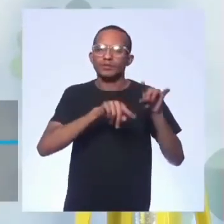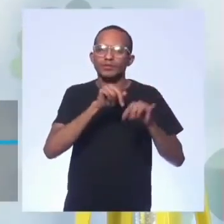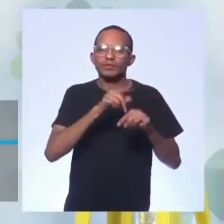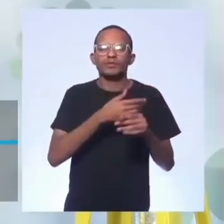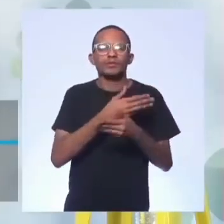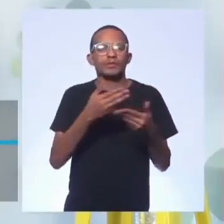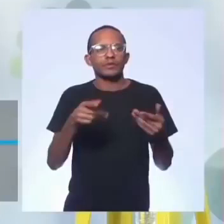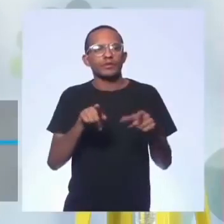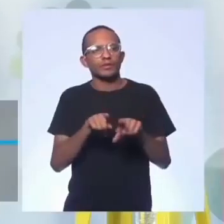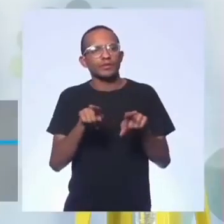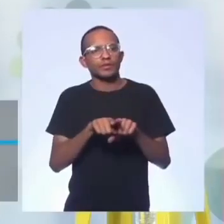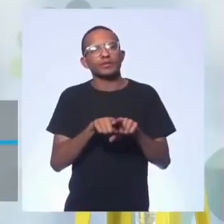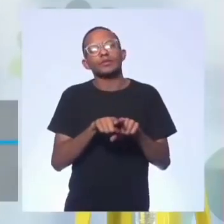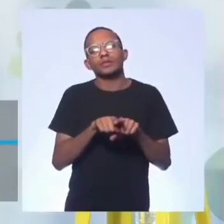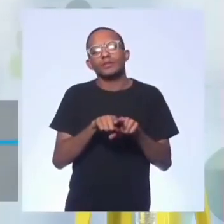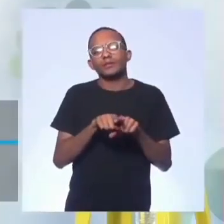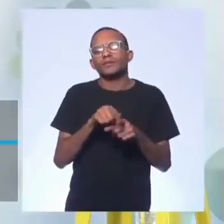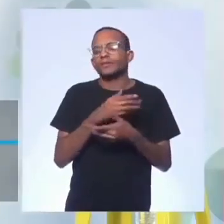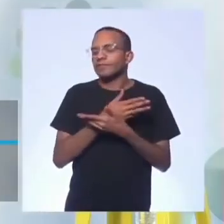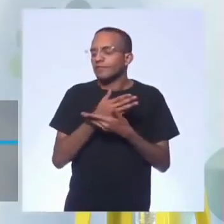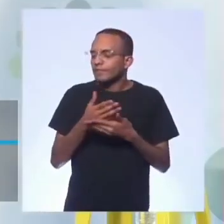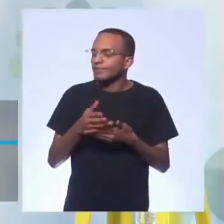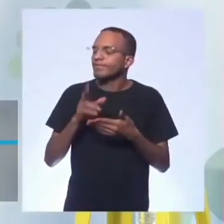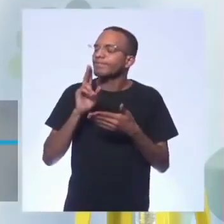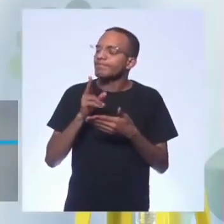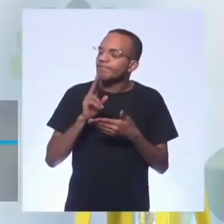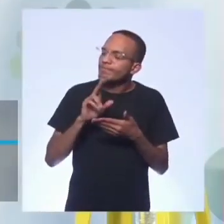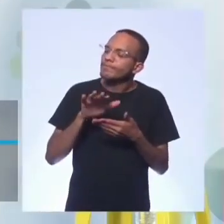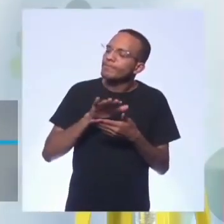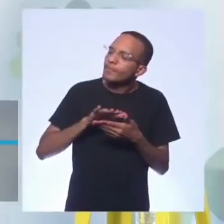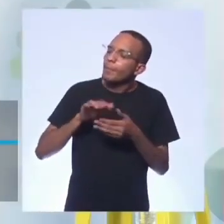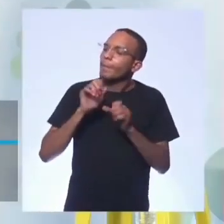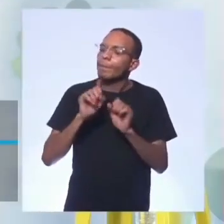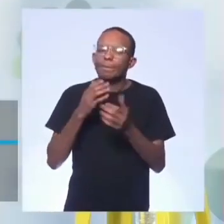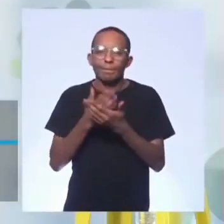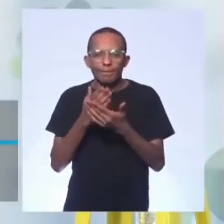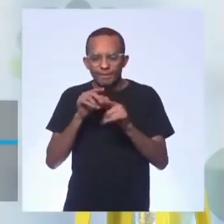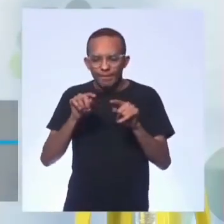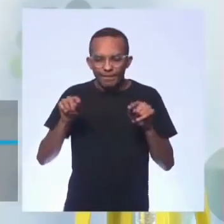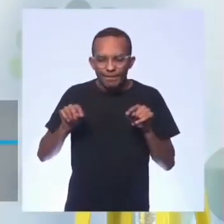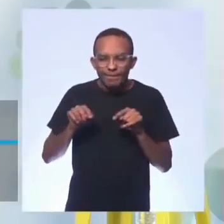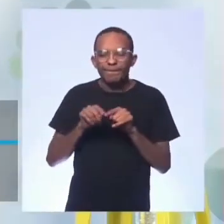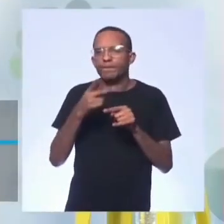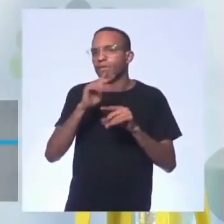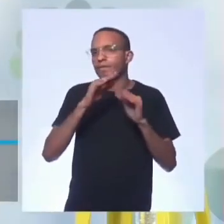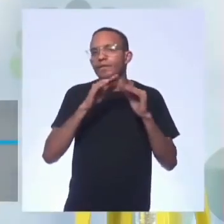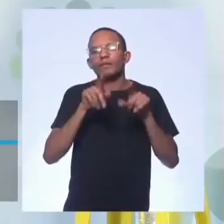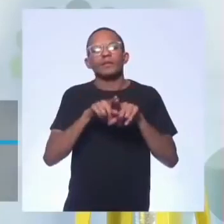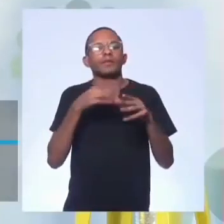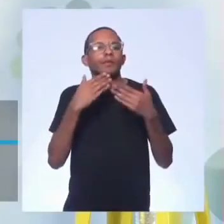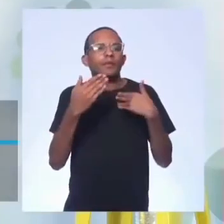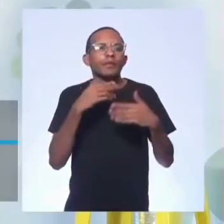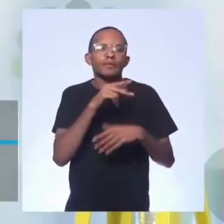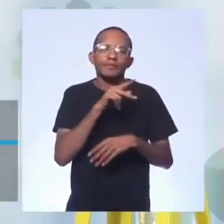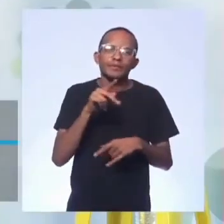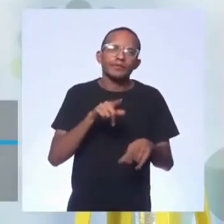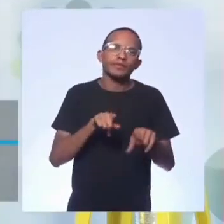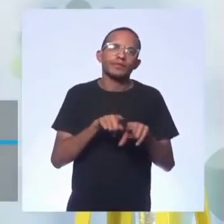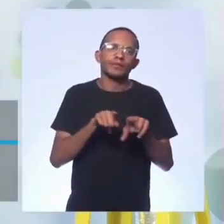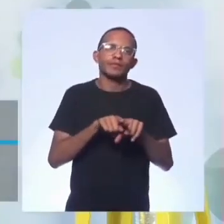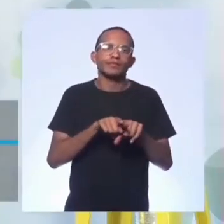de vocês e o lugarzinho que vocês sempre separam para poder estudar, nós vamos conversar com os